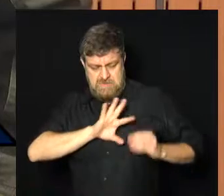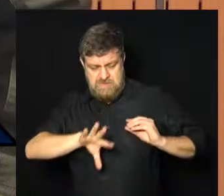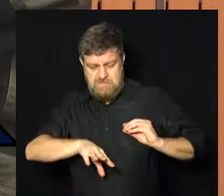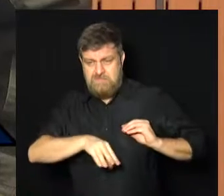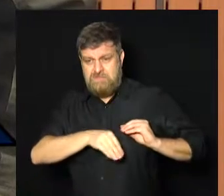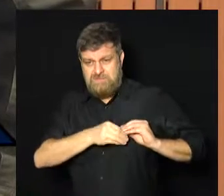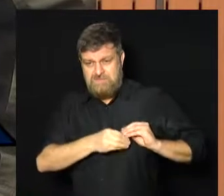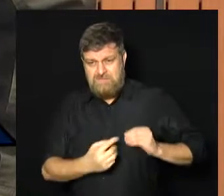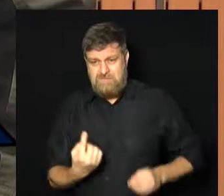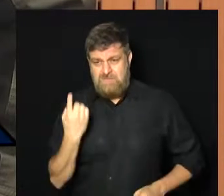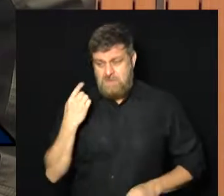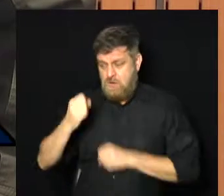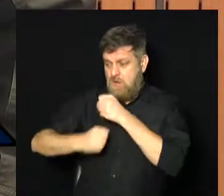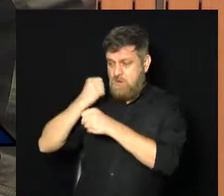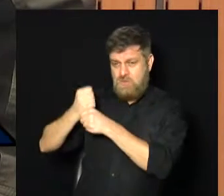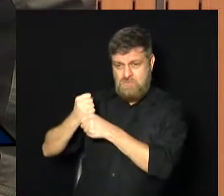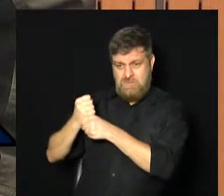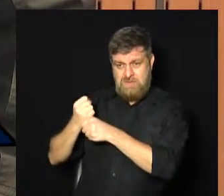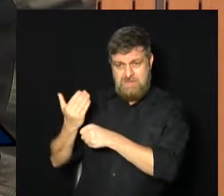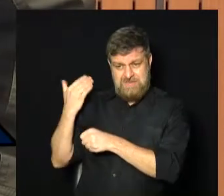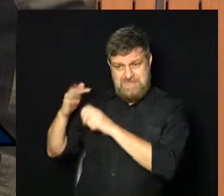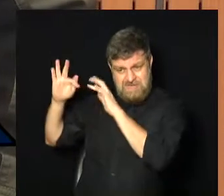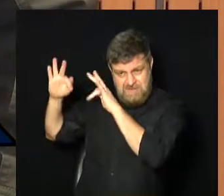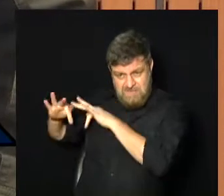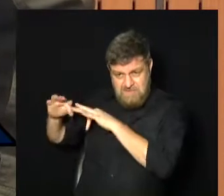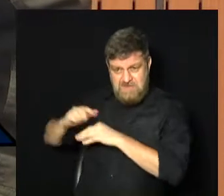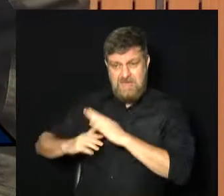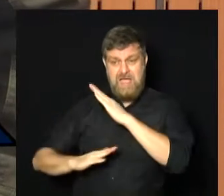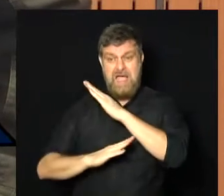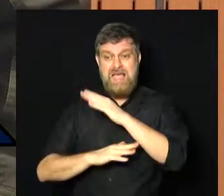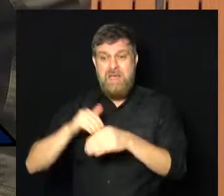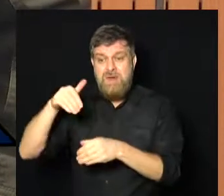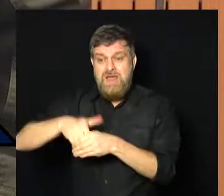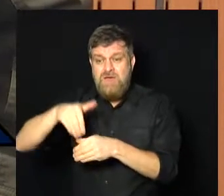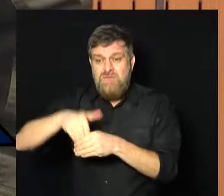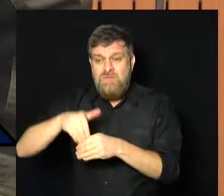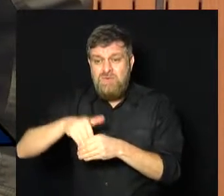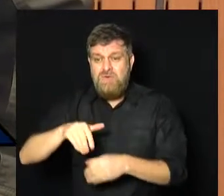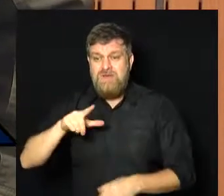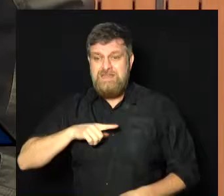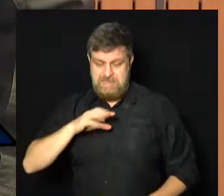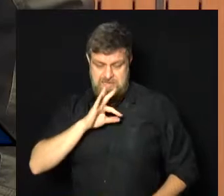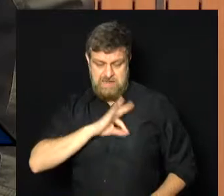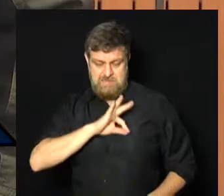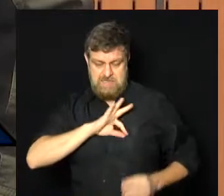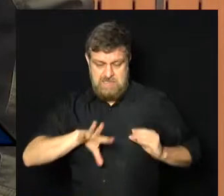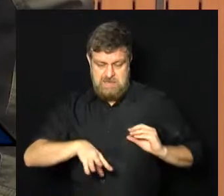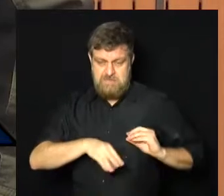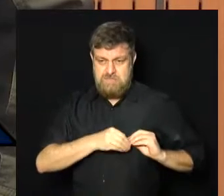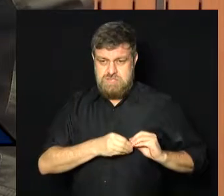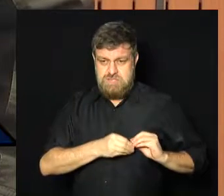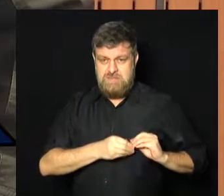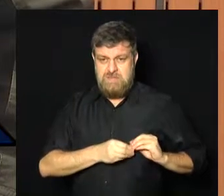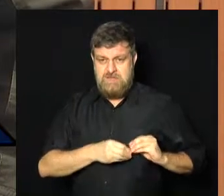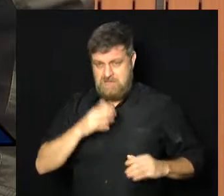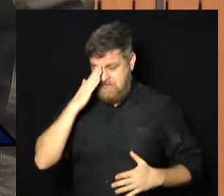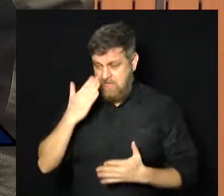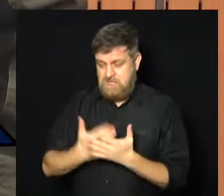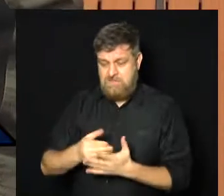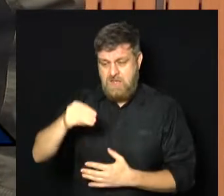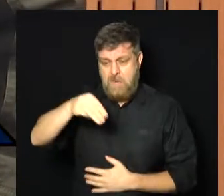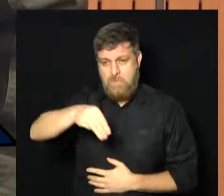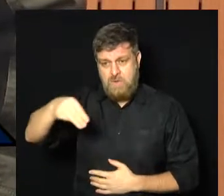feito no final do ano passado, aprovado aqui pela Câmara. Havia uma tensão de que as monitoras e